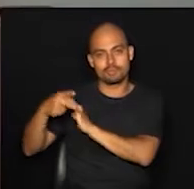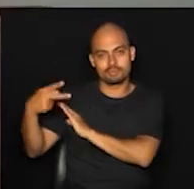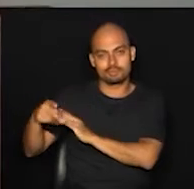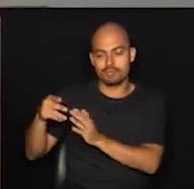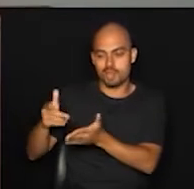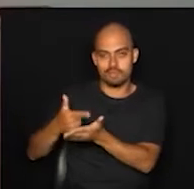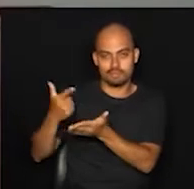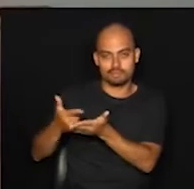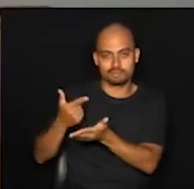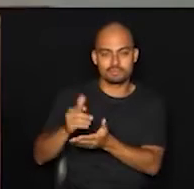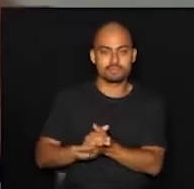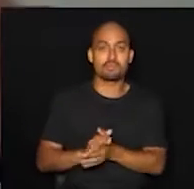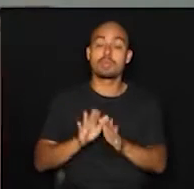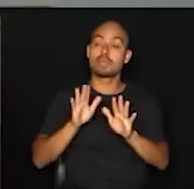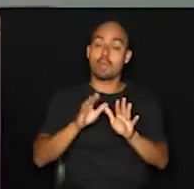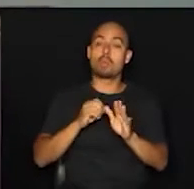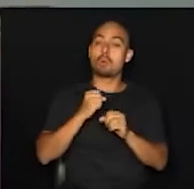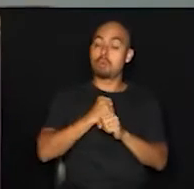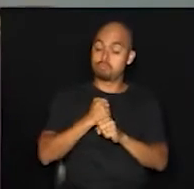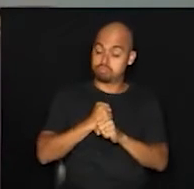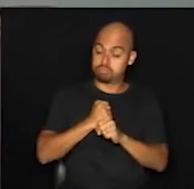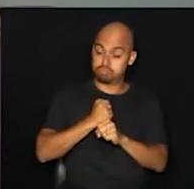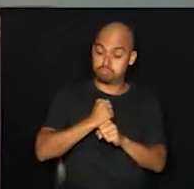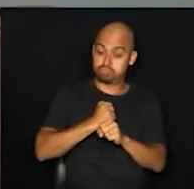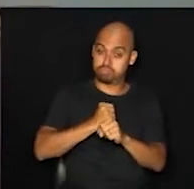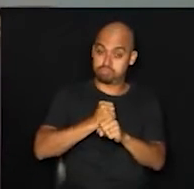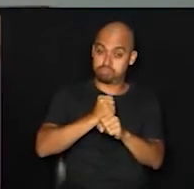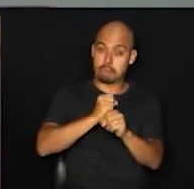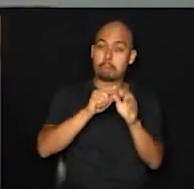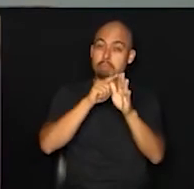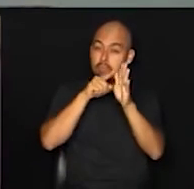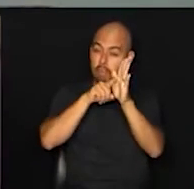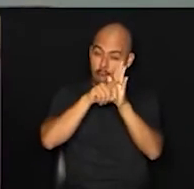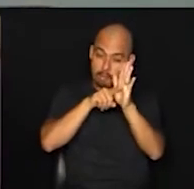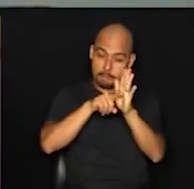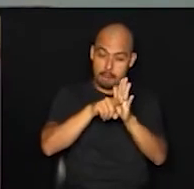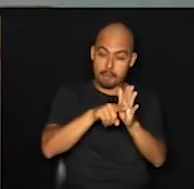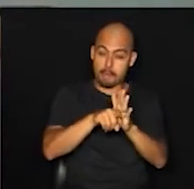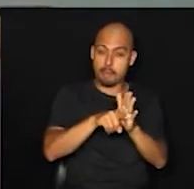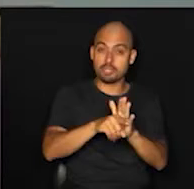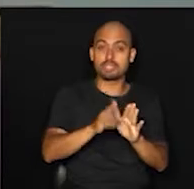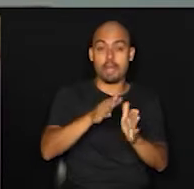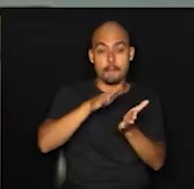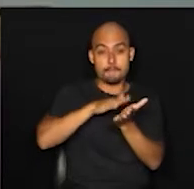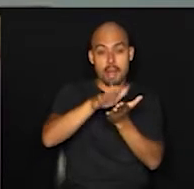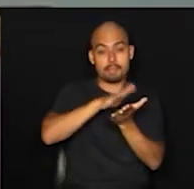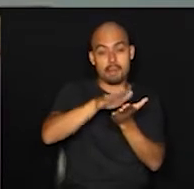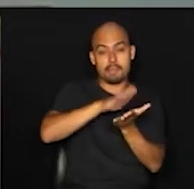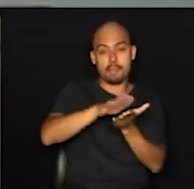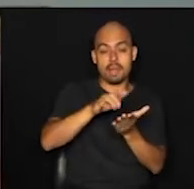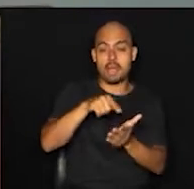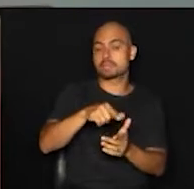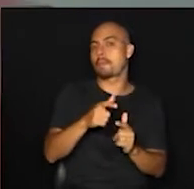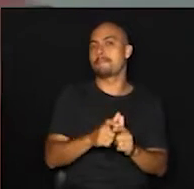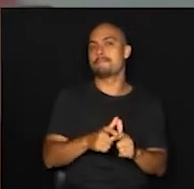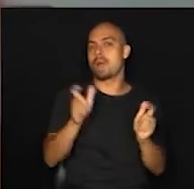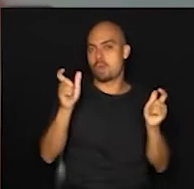fruto de muitos anos de pesquisa, na verdade é a maior pesquisa já publicada sobre a personagem